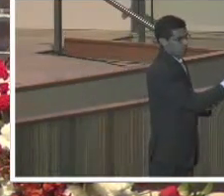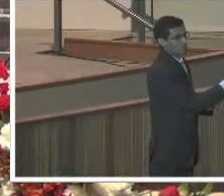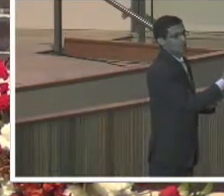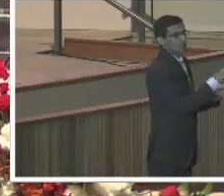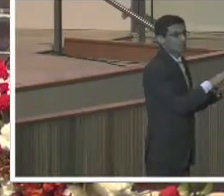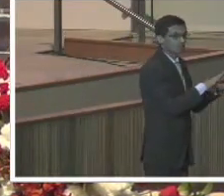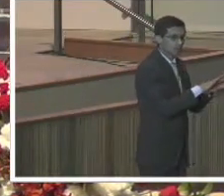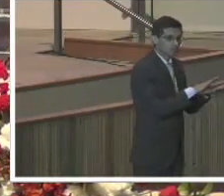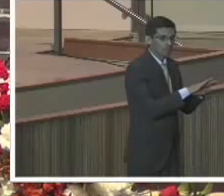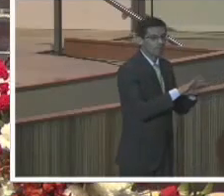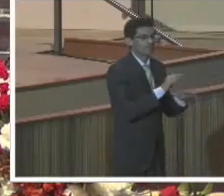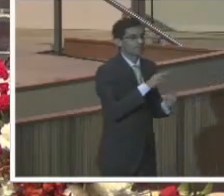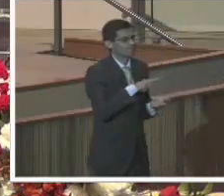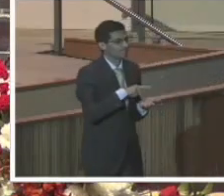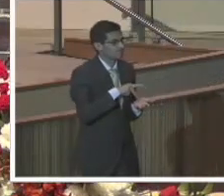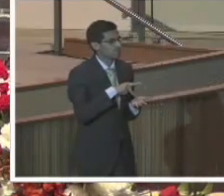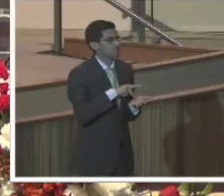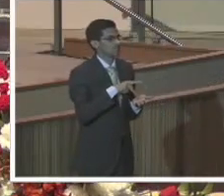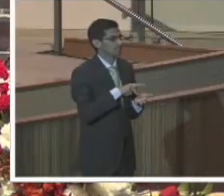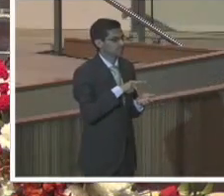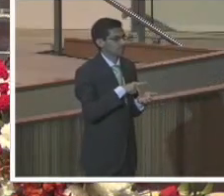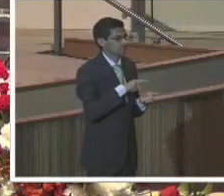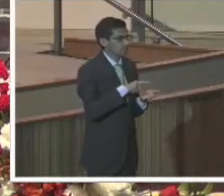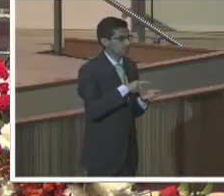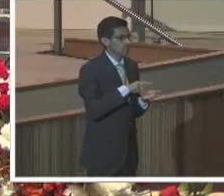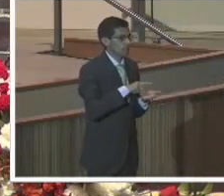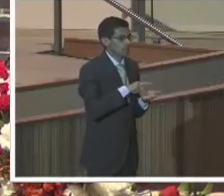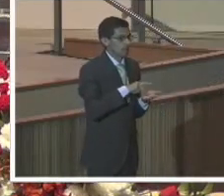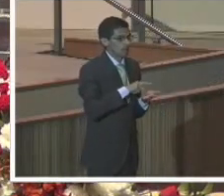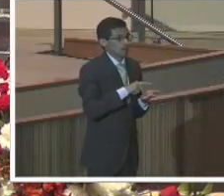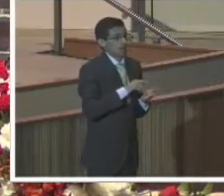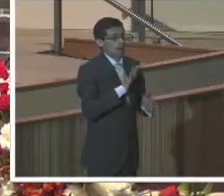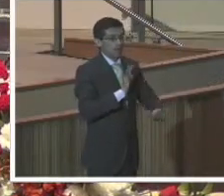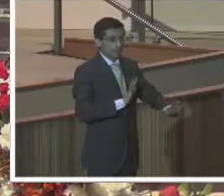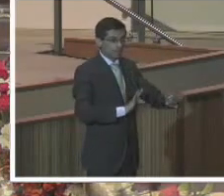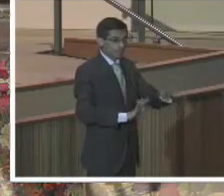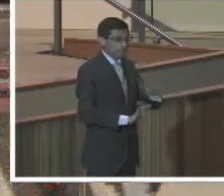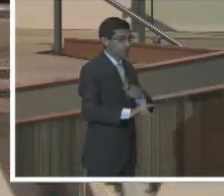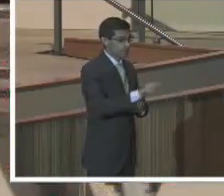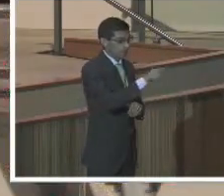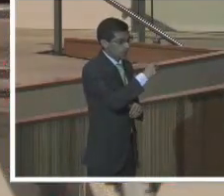para o rebanho a tua falta.